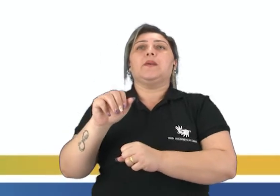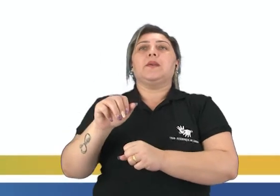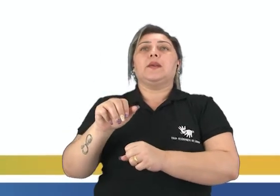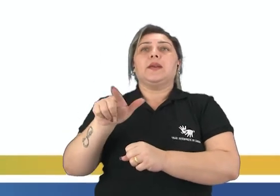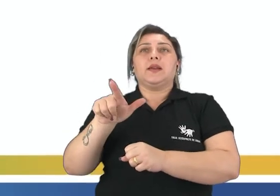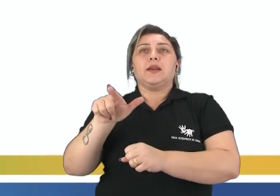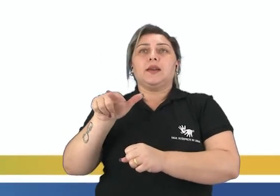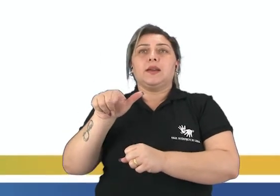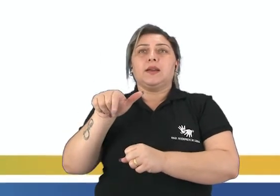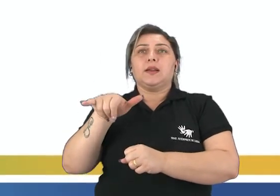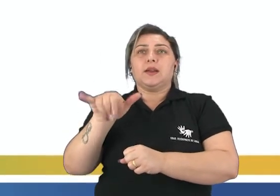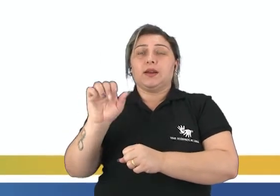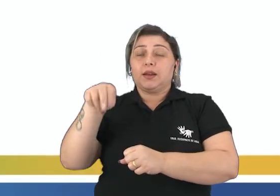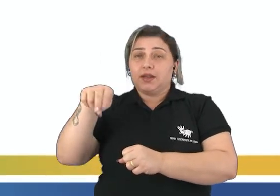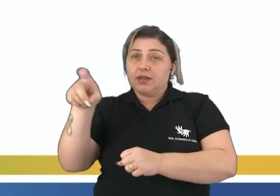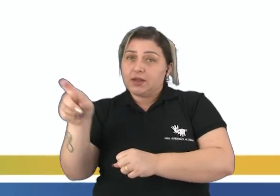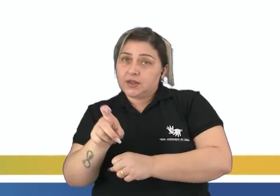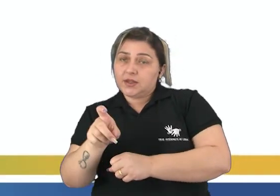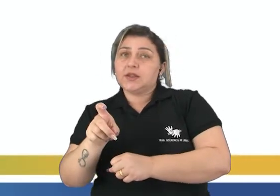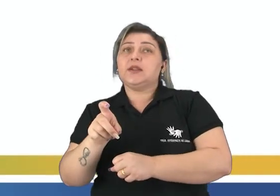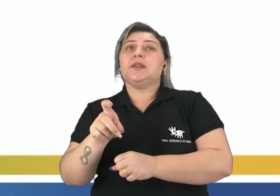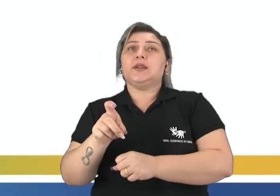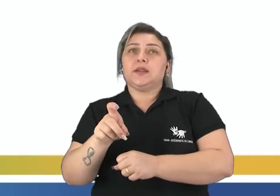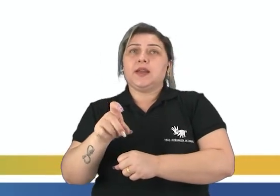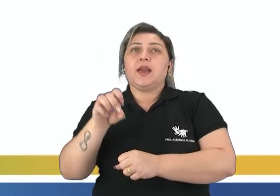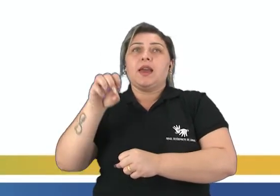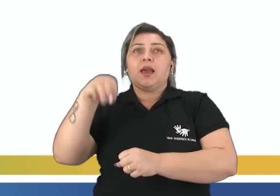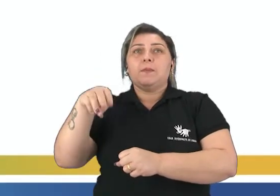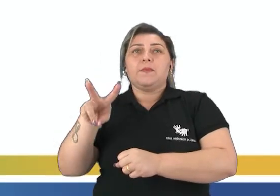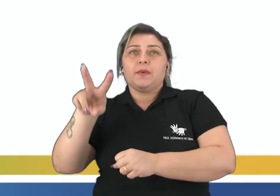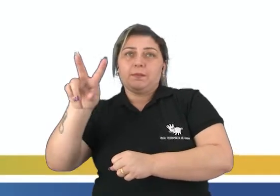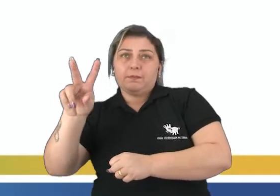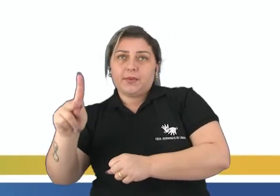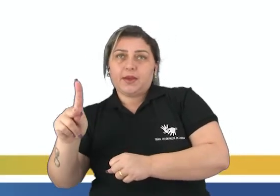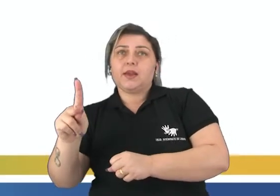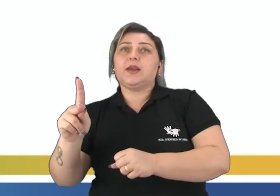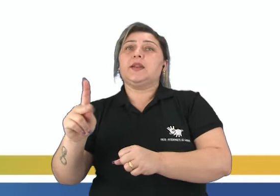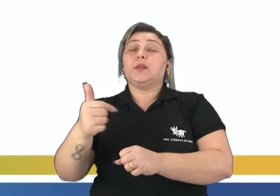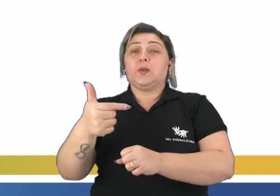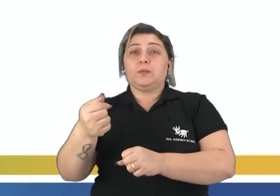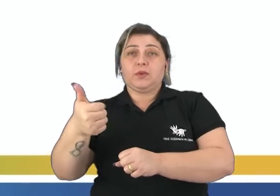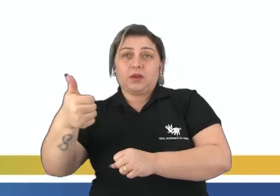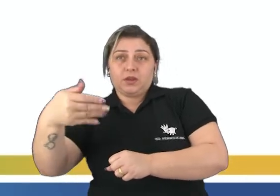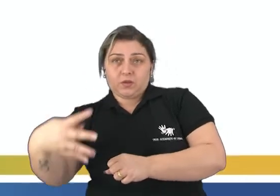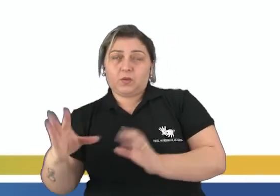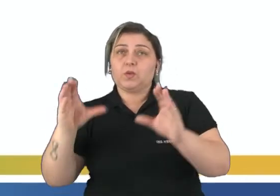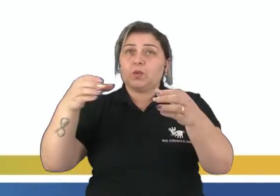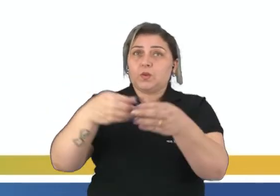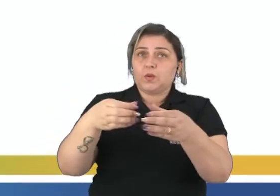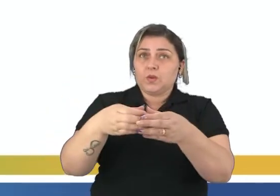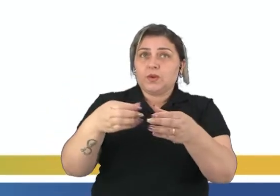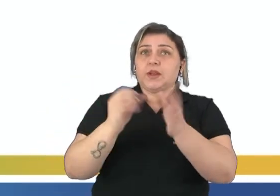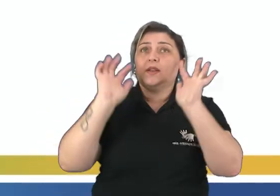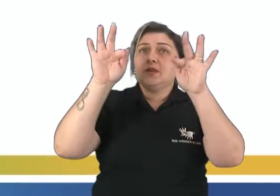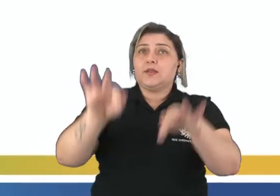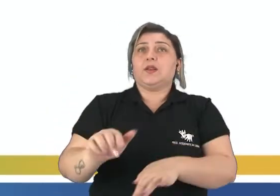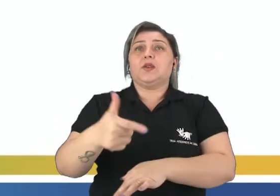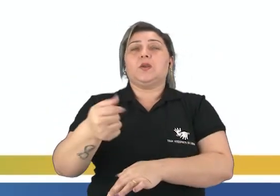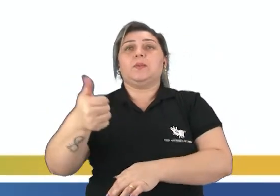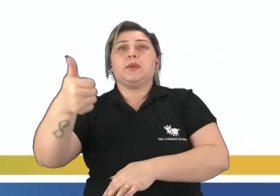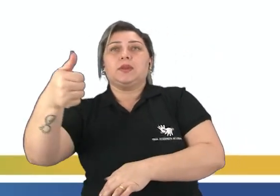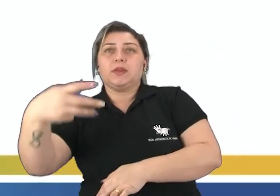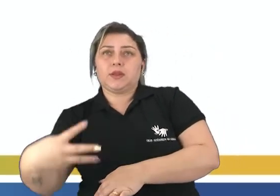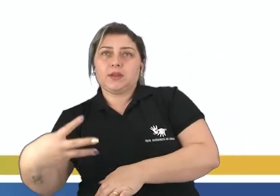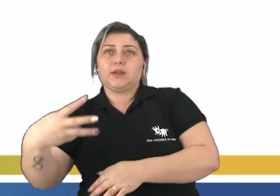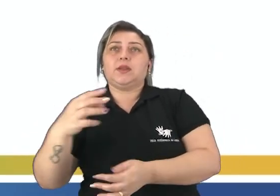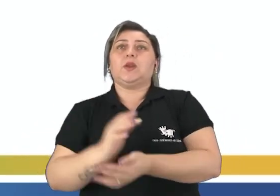com a Minnesota, né, sendo MVP da liga, né, em 2014 e MVP das finais de